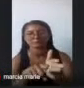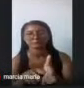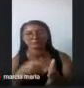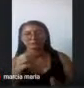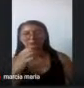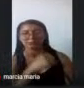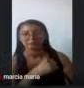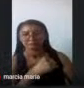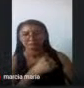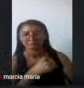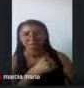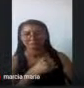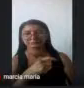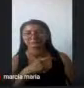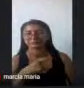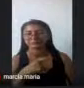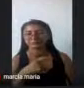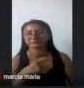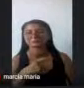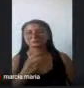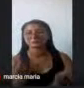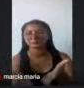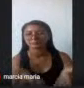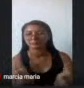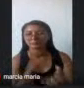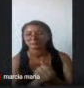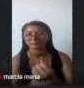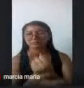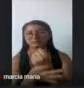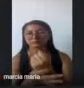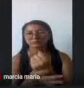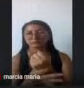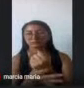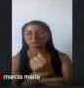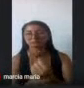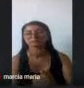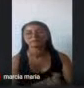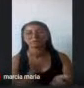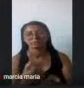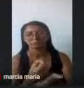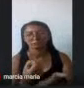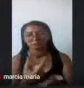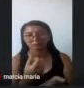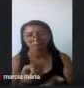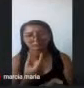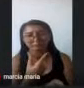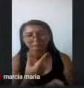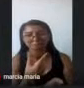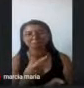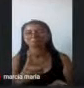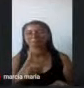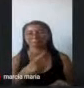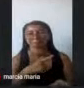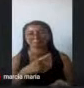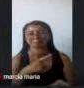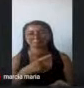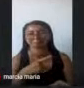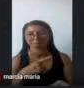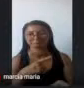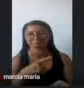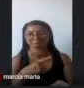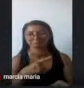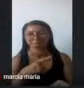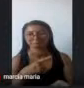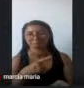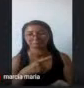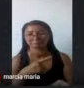tratamento garantido. Temos a medicação, a penicilina, que é a medicação de escolha, e profilaxia. Ou